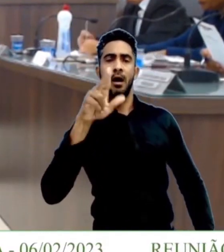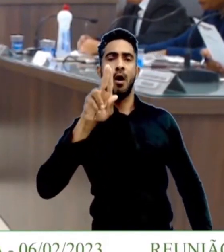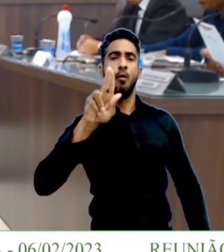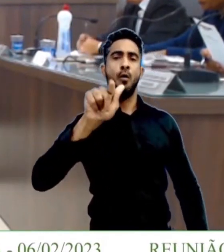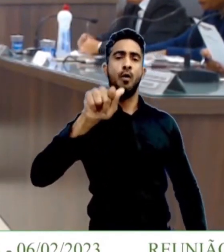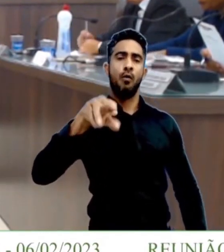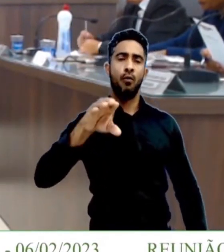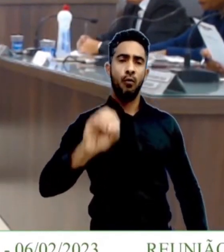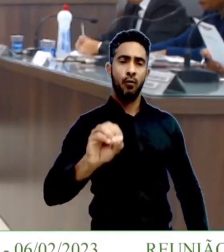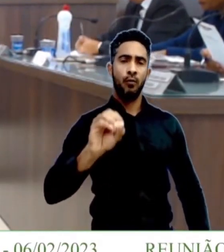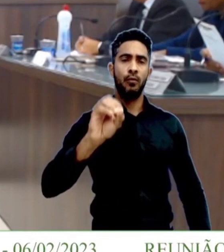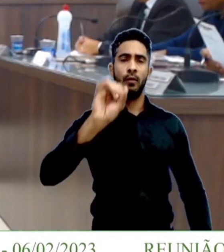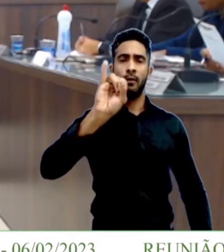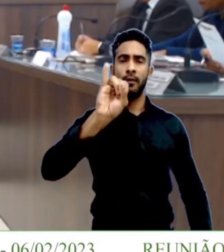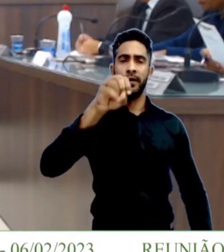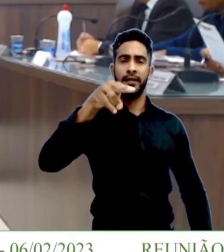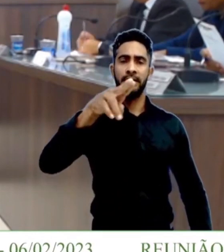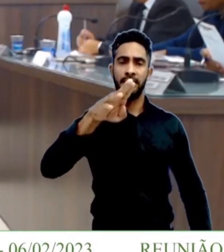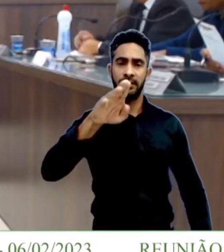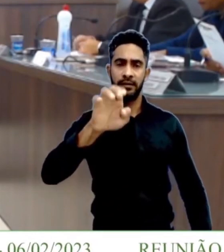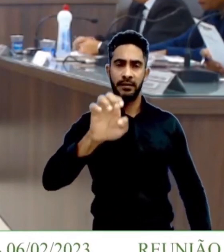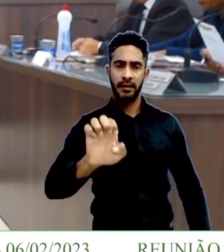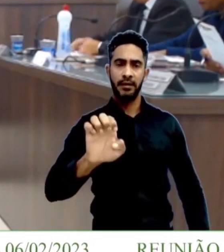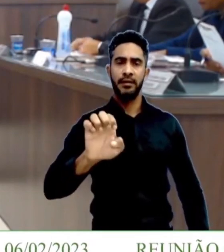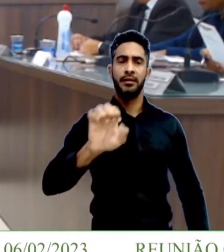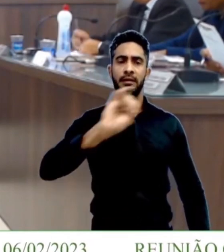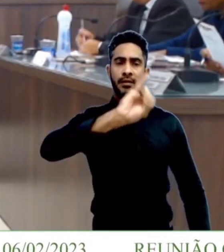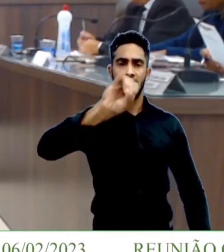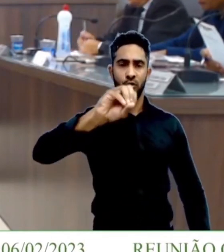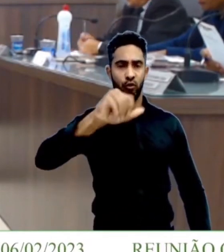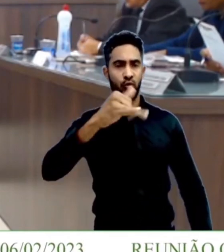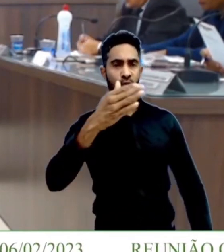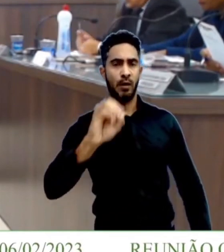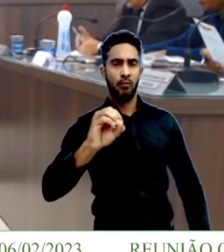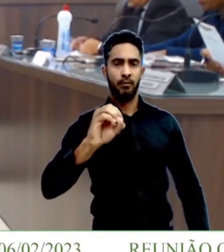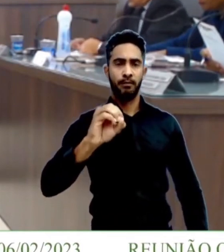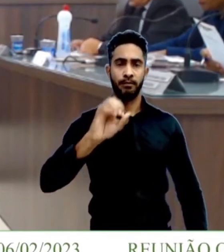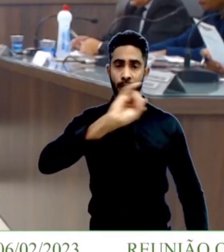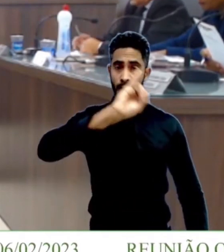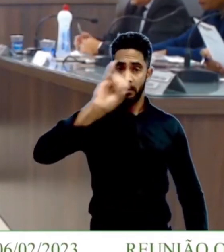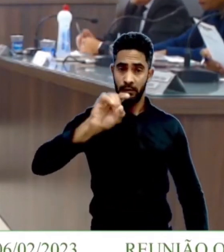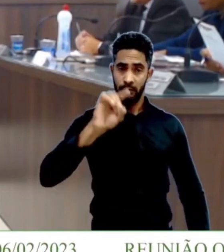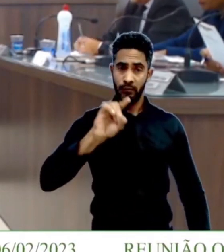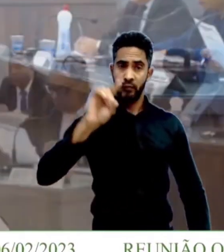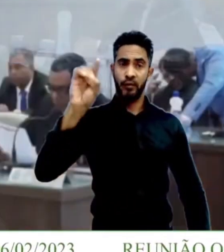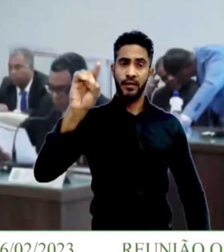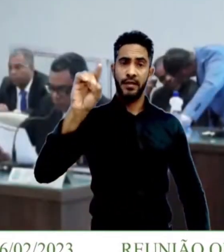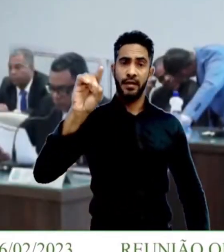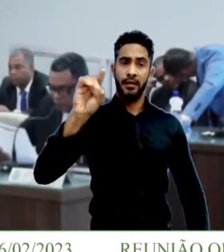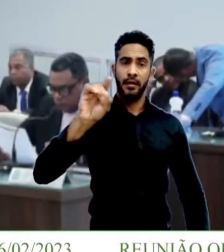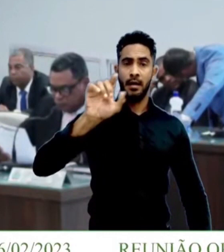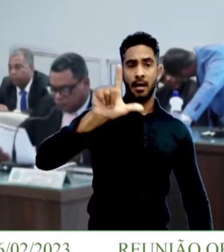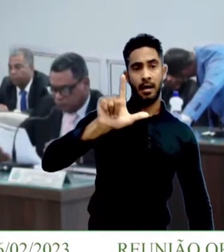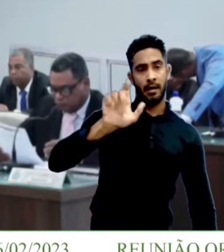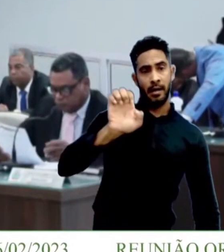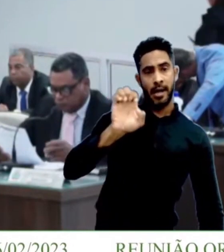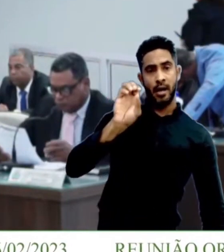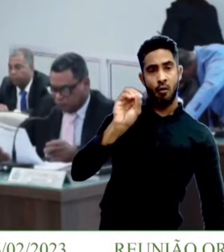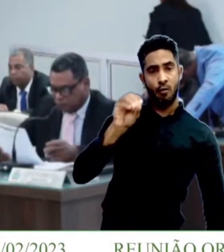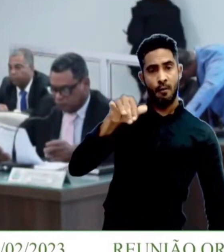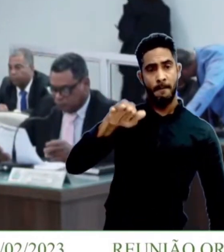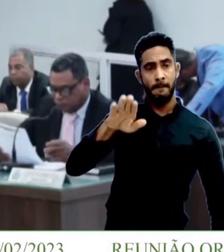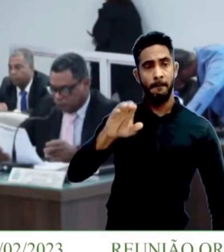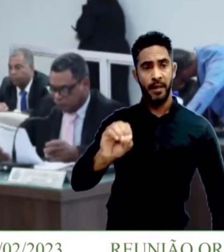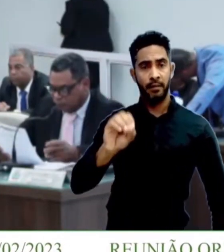Dias Caires, Islane da Silva Pedro, João Pereira da Silva, José Tarcísio Mendes, Leobino Antunes de